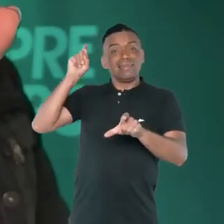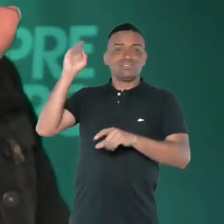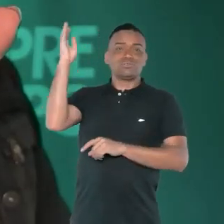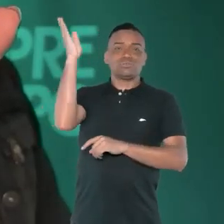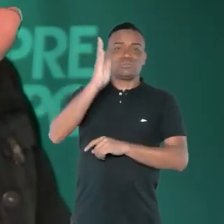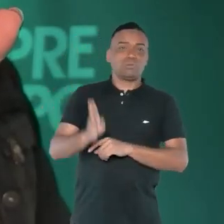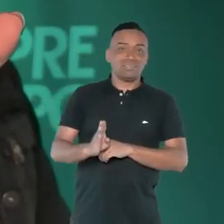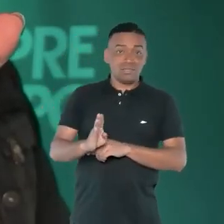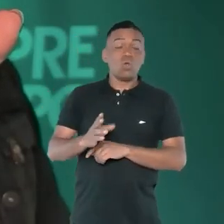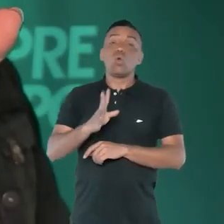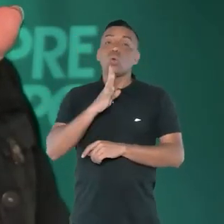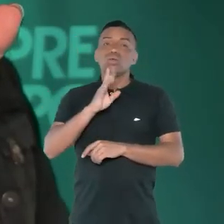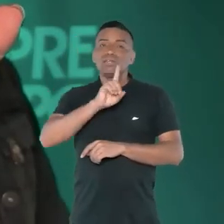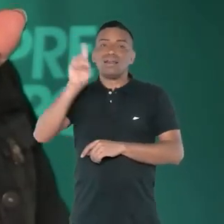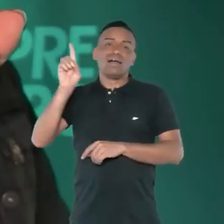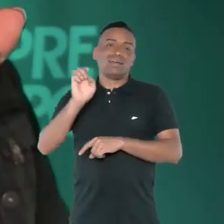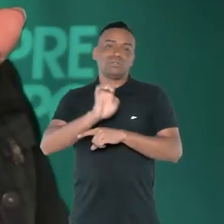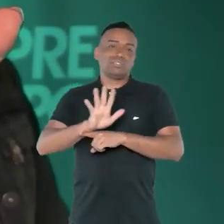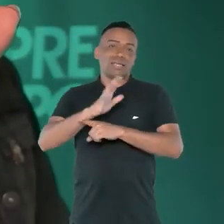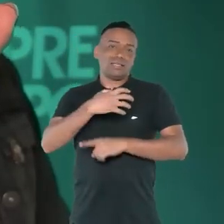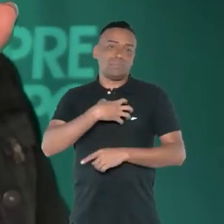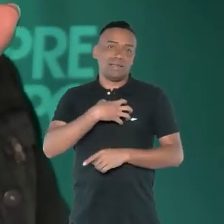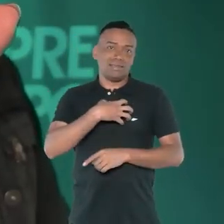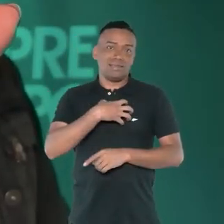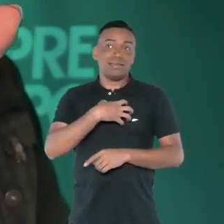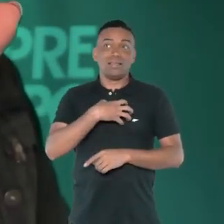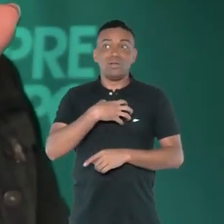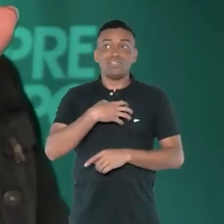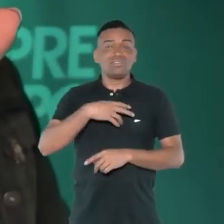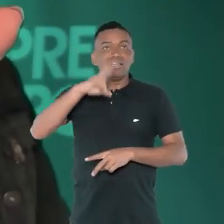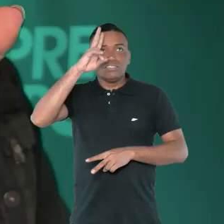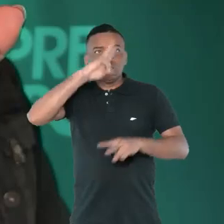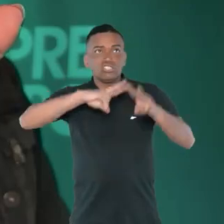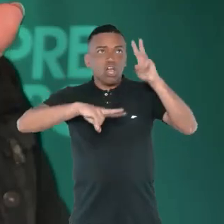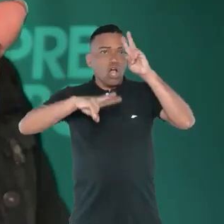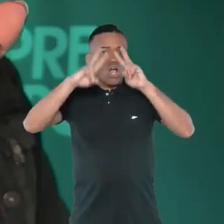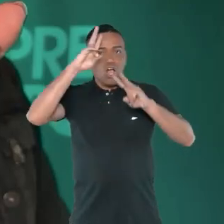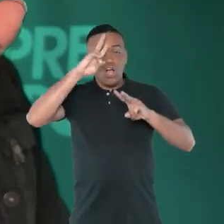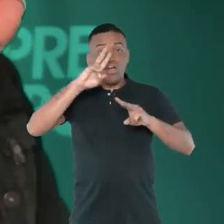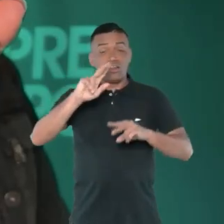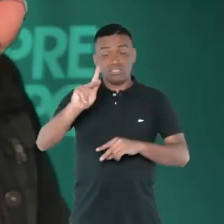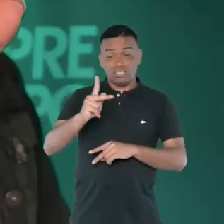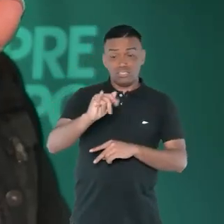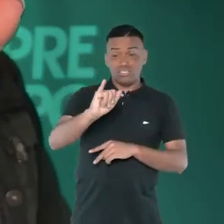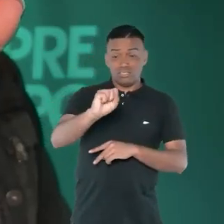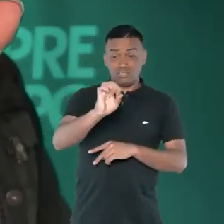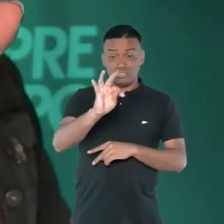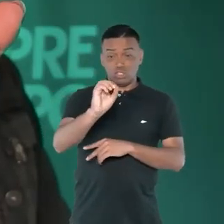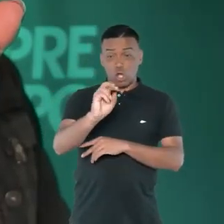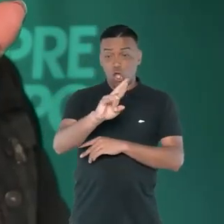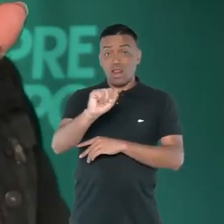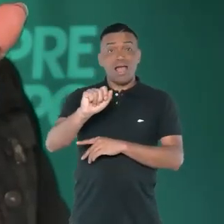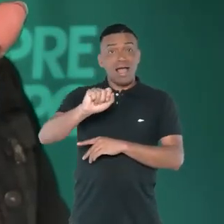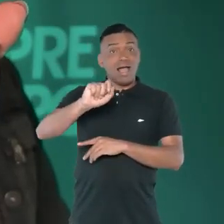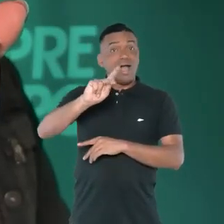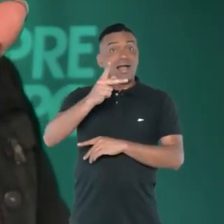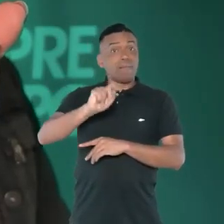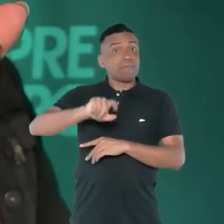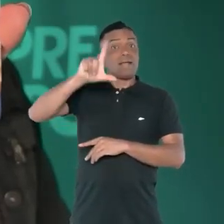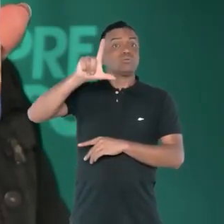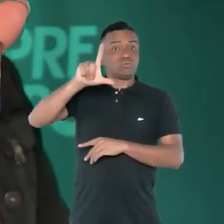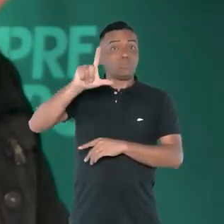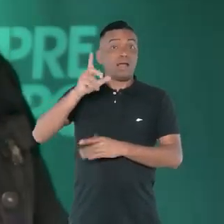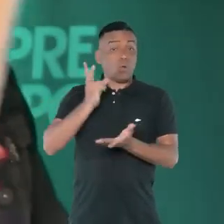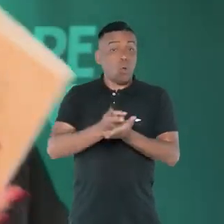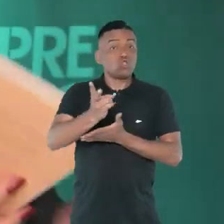uma história de uma heroína da independência do Brasil, a Maria Quitéria de Jesus, muito conhecida na Bahia. Então eles estão vivenciando a história